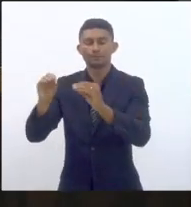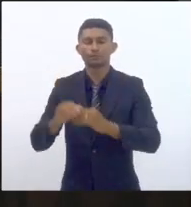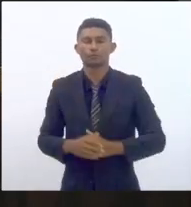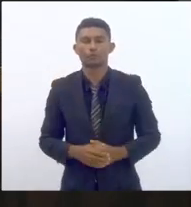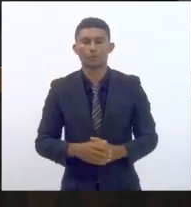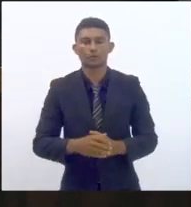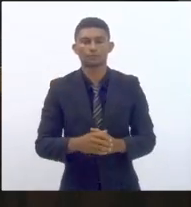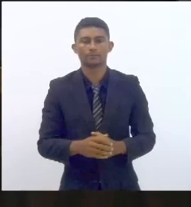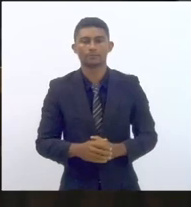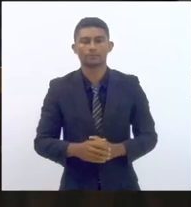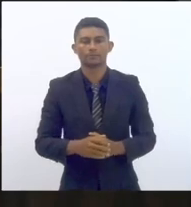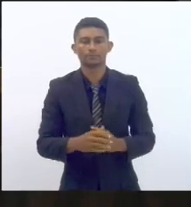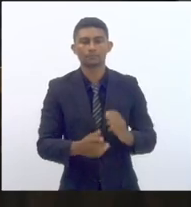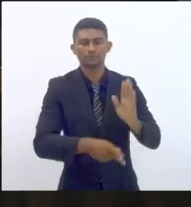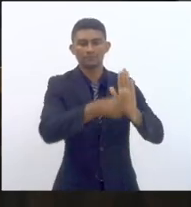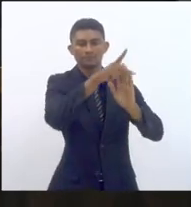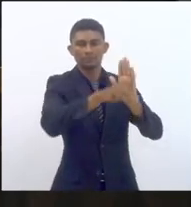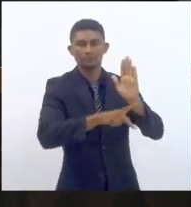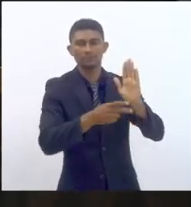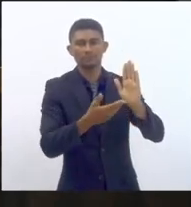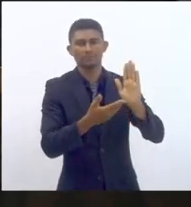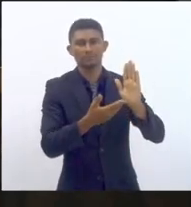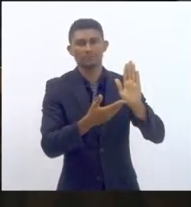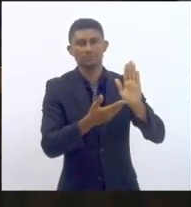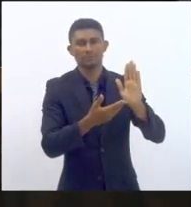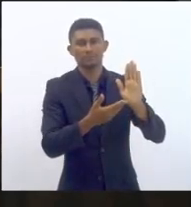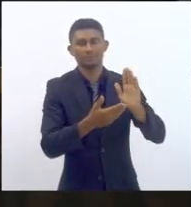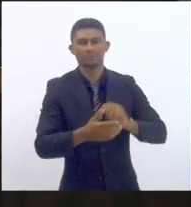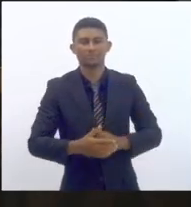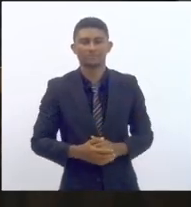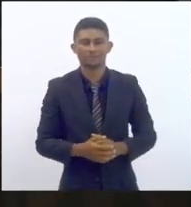promulgação. Projeto de resolução.